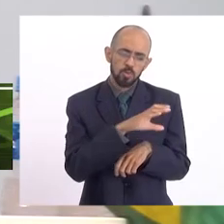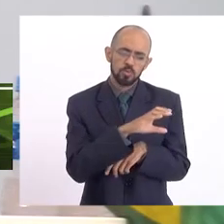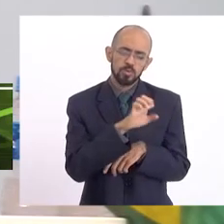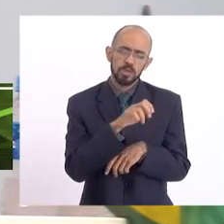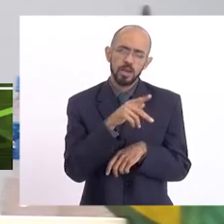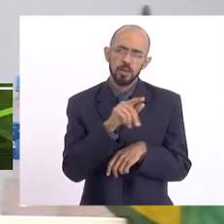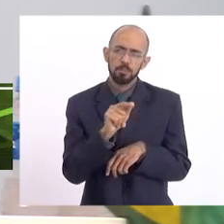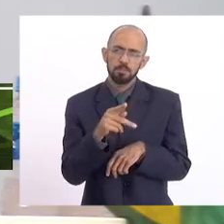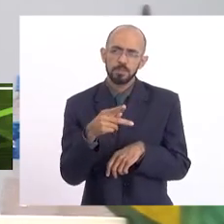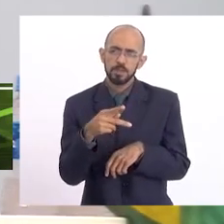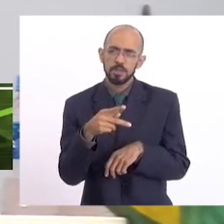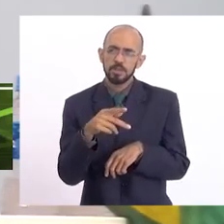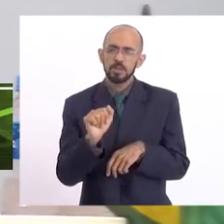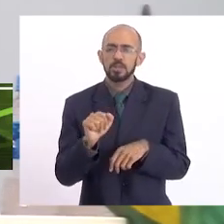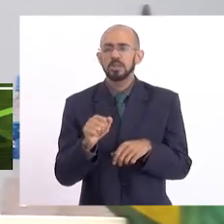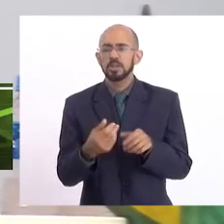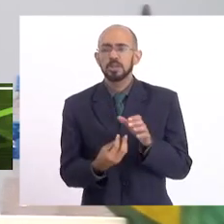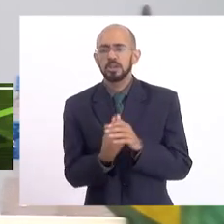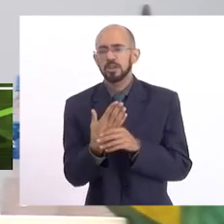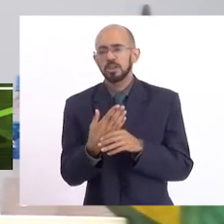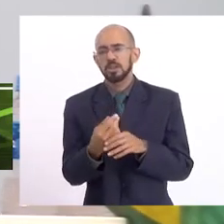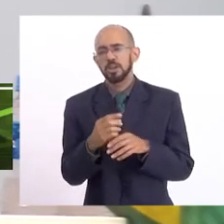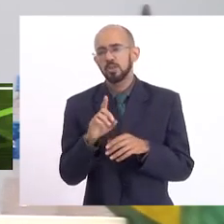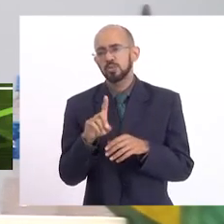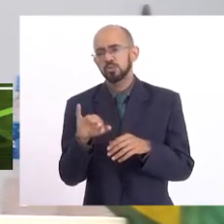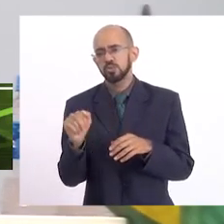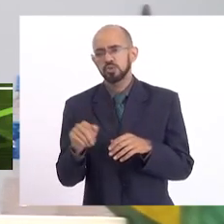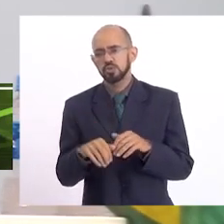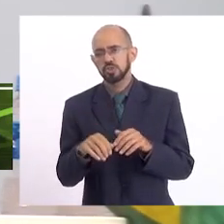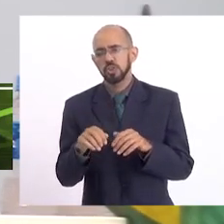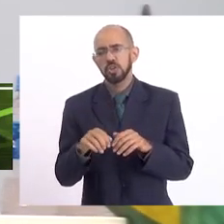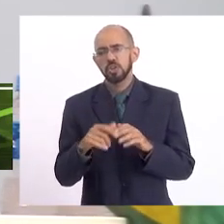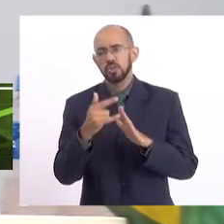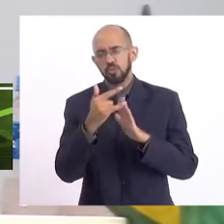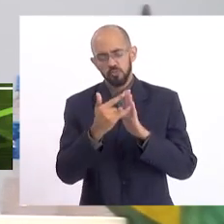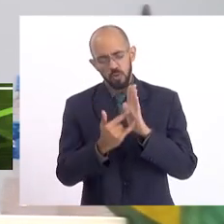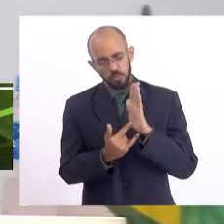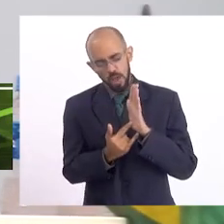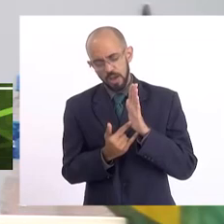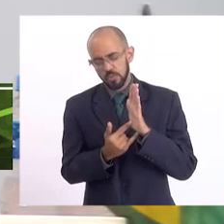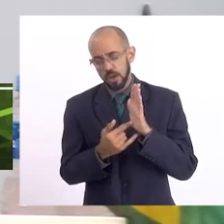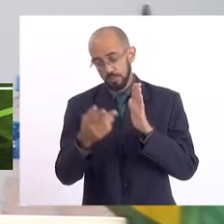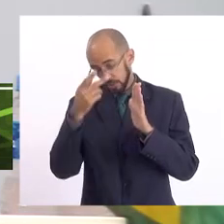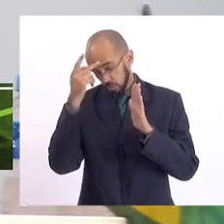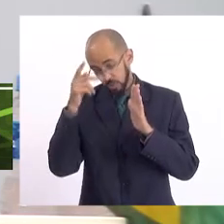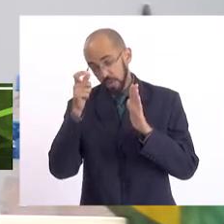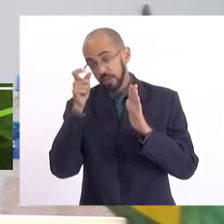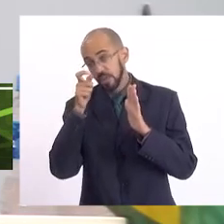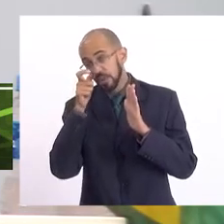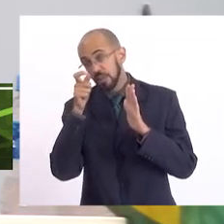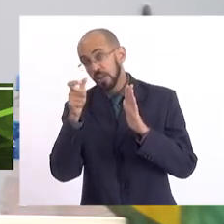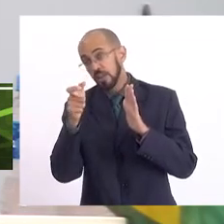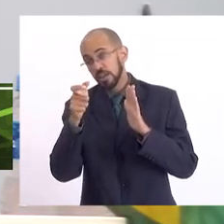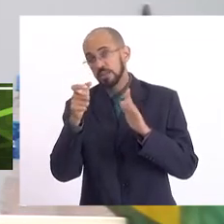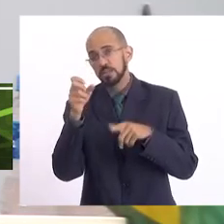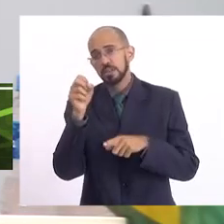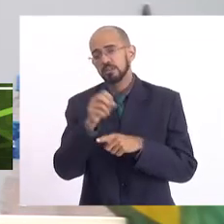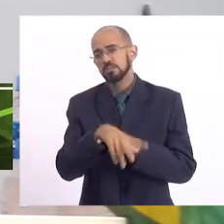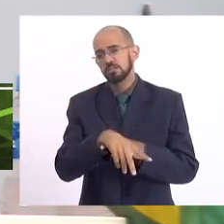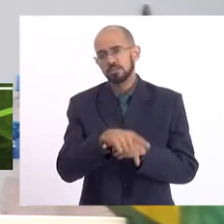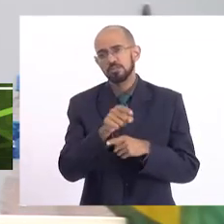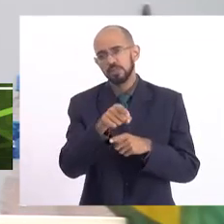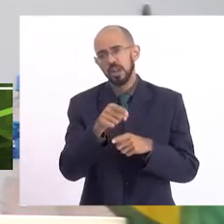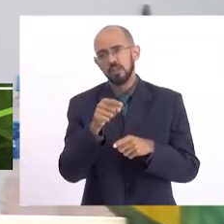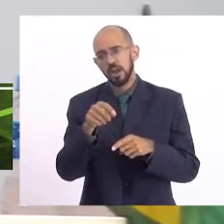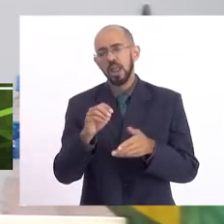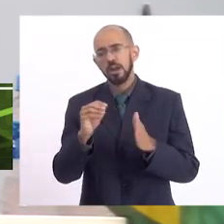dia, através do formulário, aqueles aprovados no concurso que realmente pretendem seguir na carreira, fazem uma manifestação de